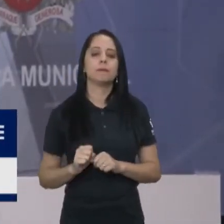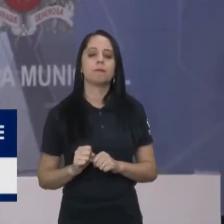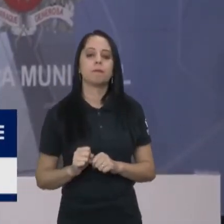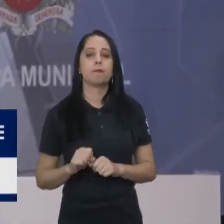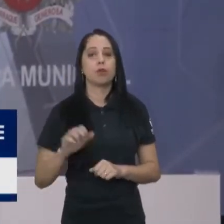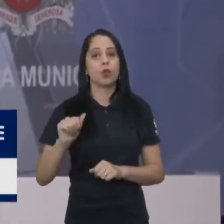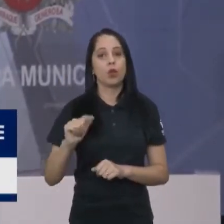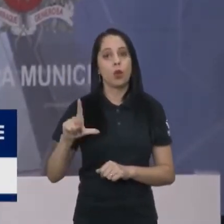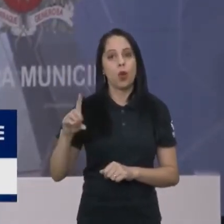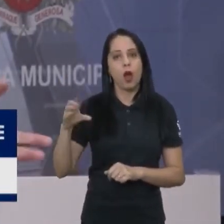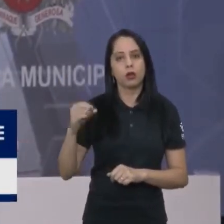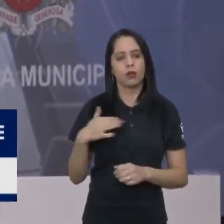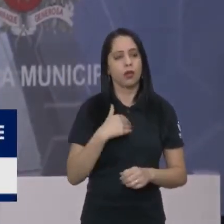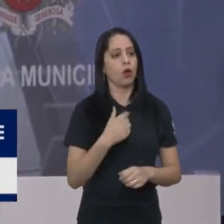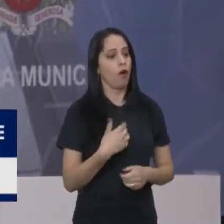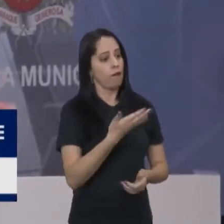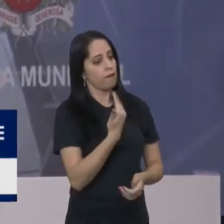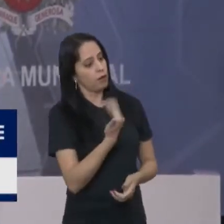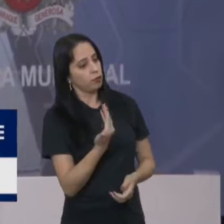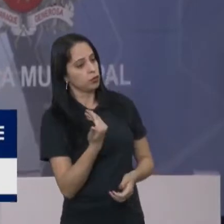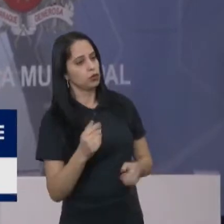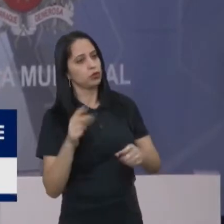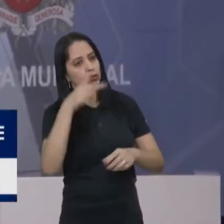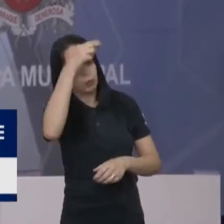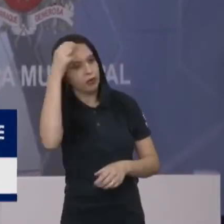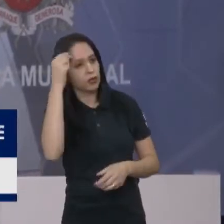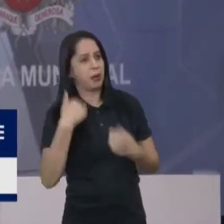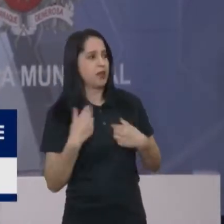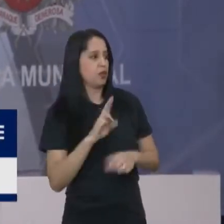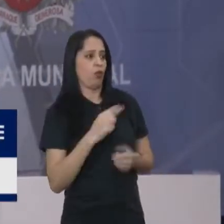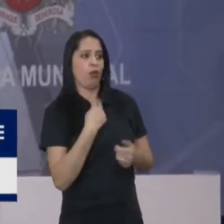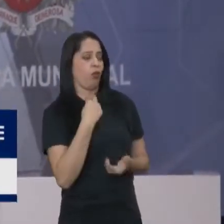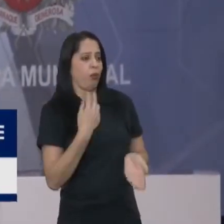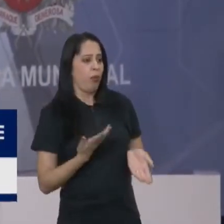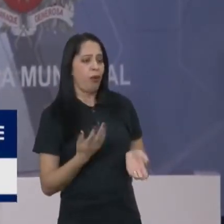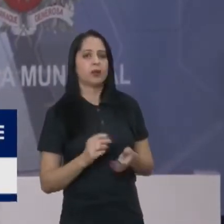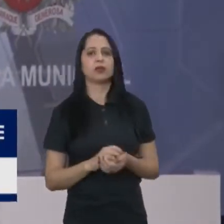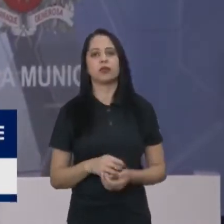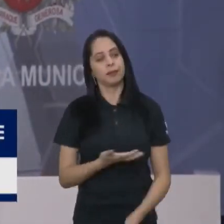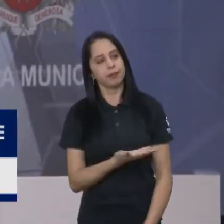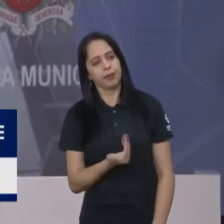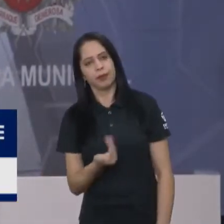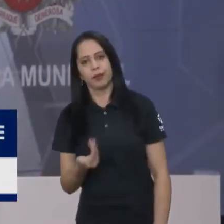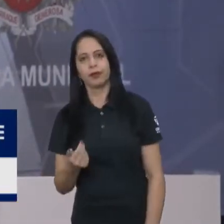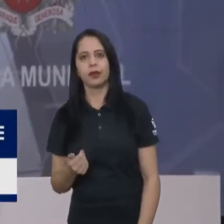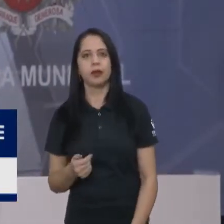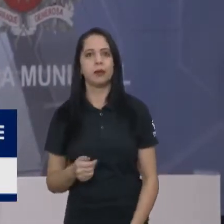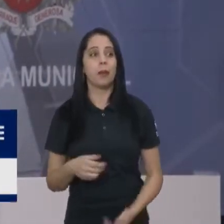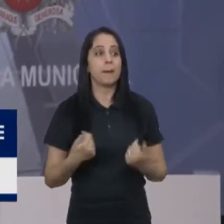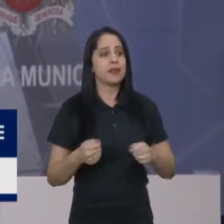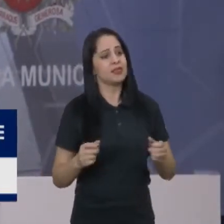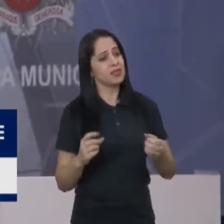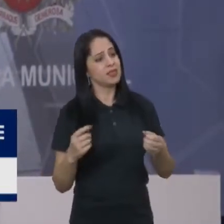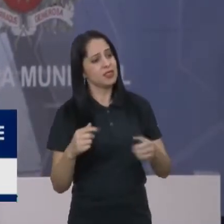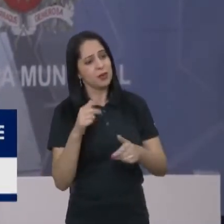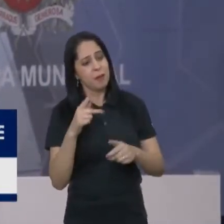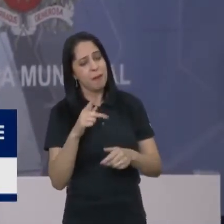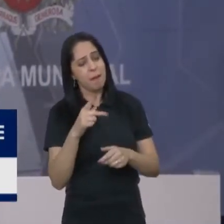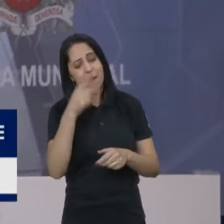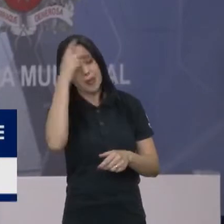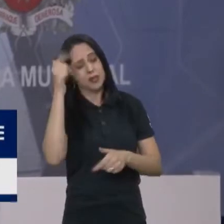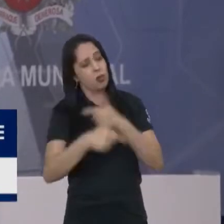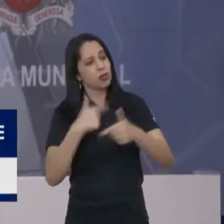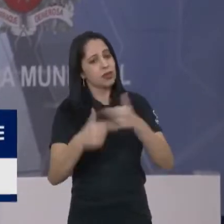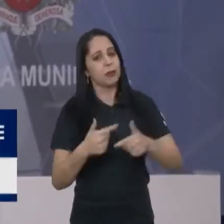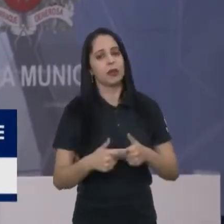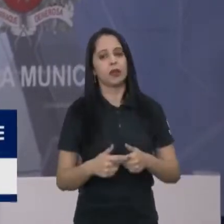para a prefeitura. Eu falei, Emmanuel, eu não posso, estou começando com a minha empresa e tal, estou lá. Não, mas tem pouca gente do nosso grupo com experiência no setor privado. Eu falei, tá bom, então eu vou lá